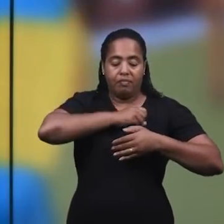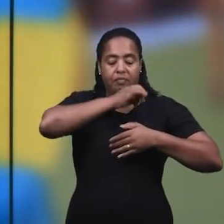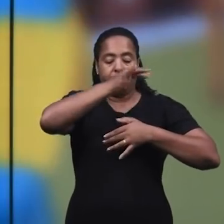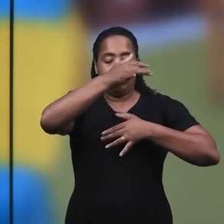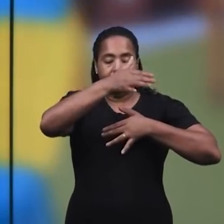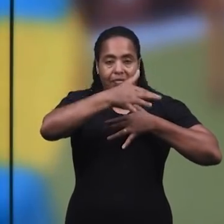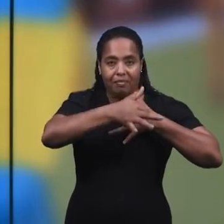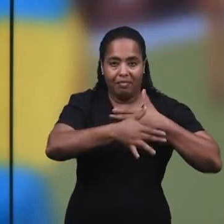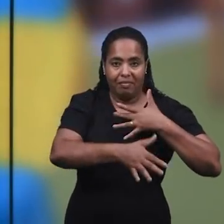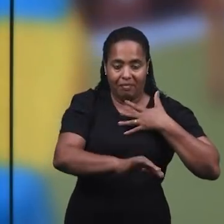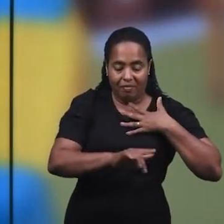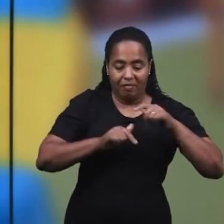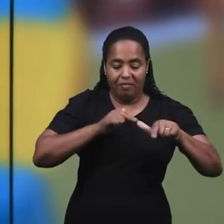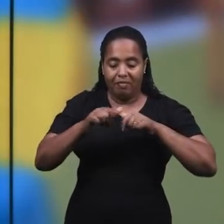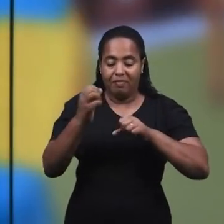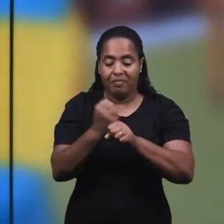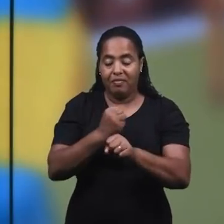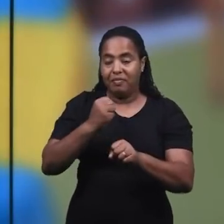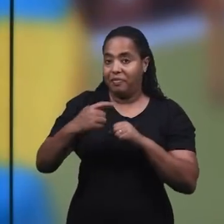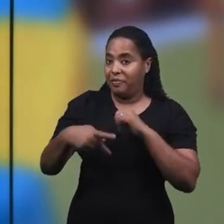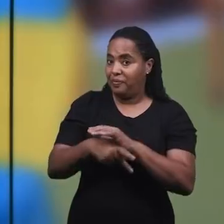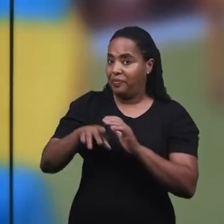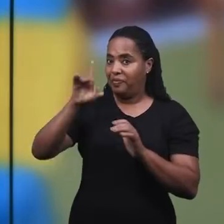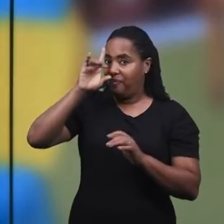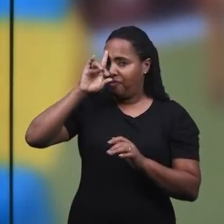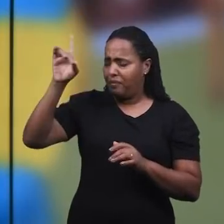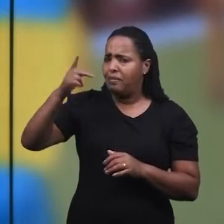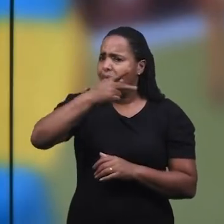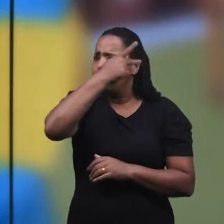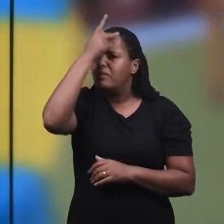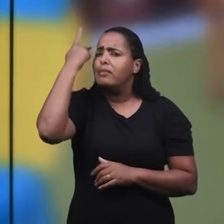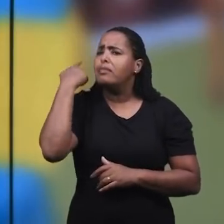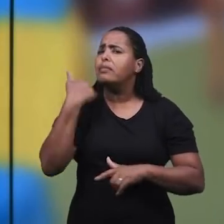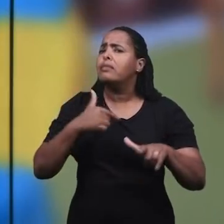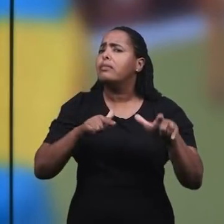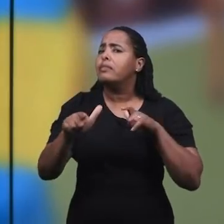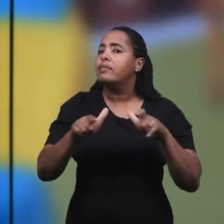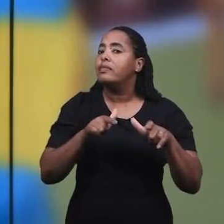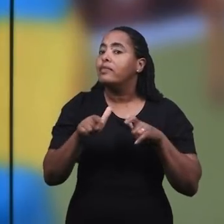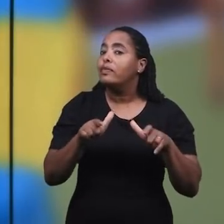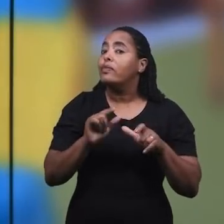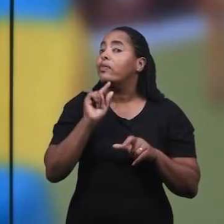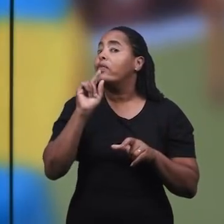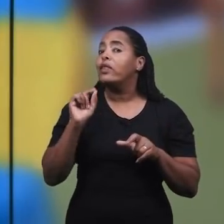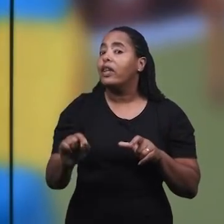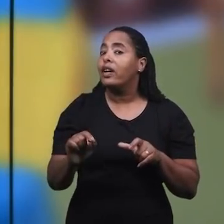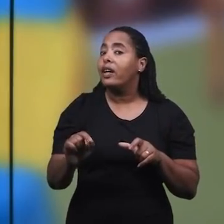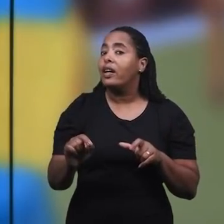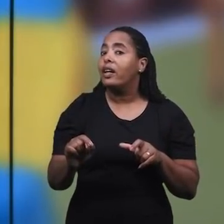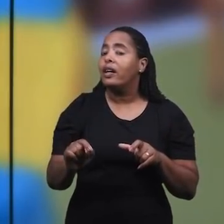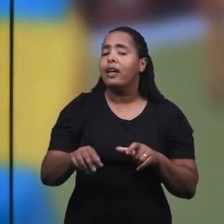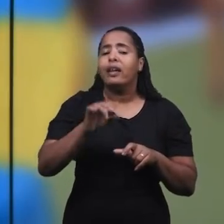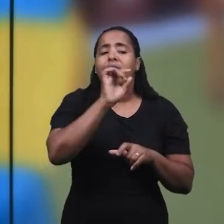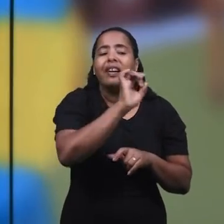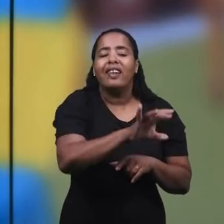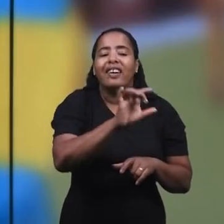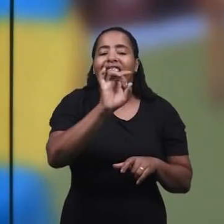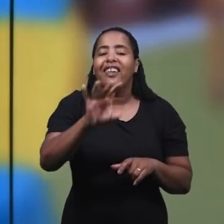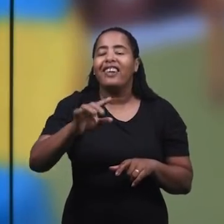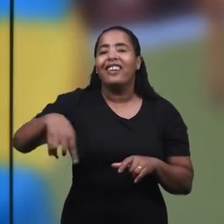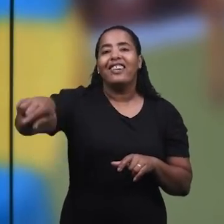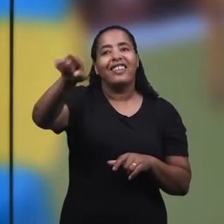e realiza a obra de Deus. E os trabalhadores? Os trabalhadores falam de cada um